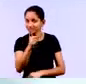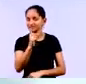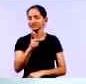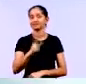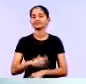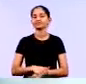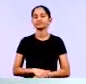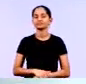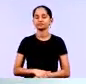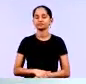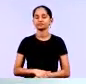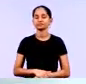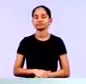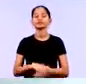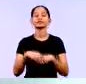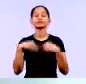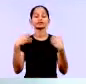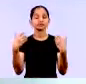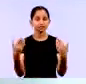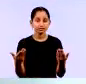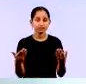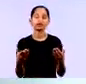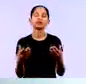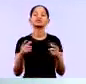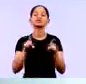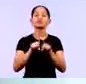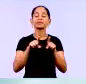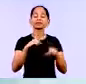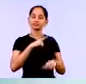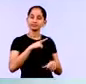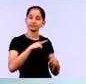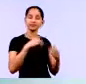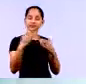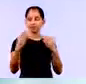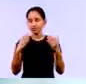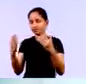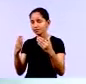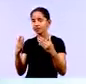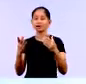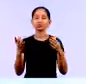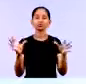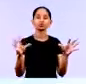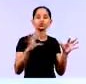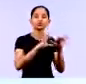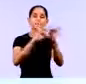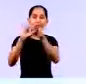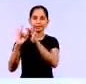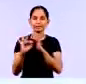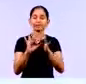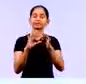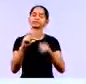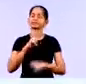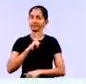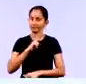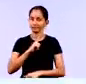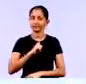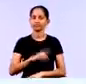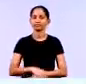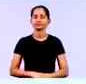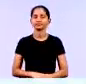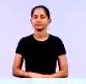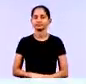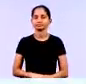vocês. E elas se interagem, custos, despesas, todos esses aspectos.